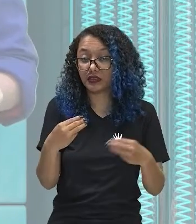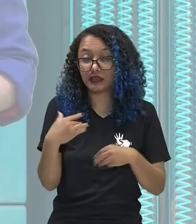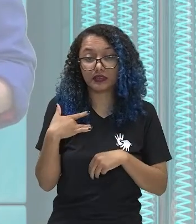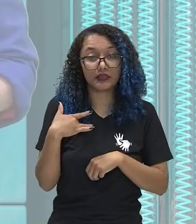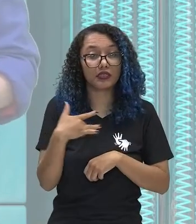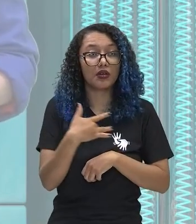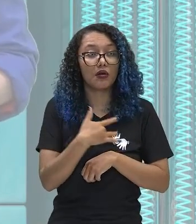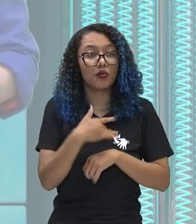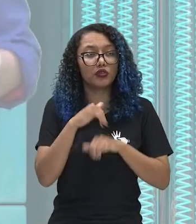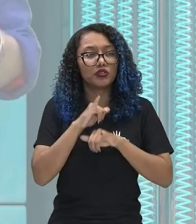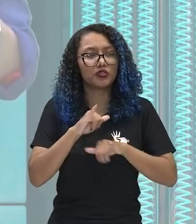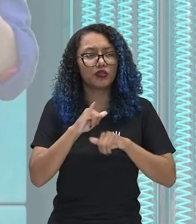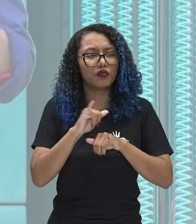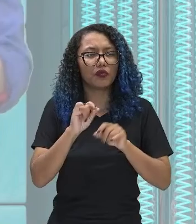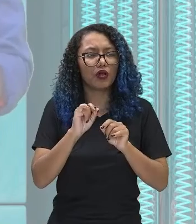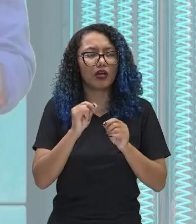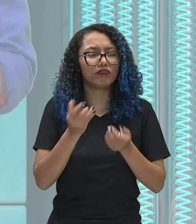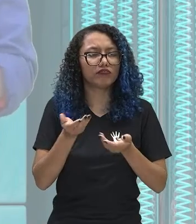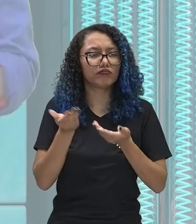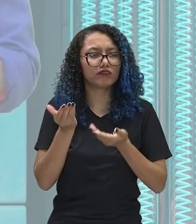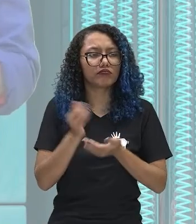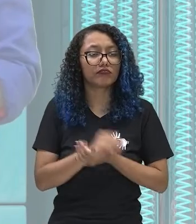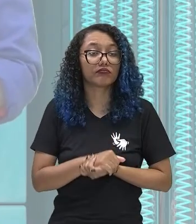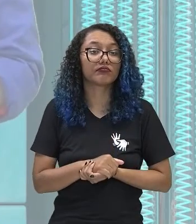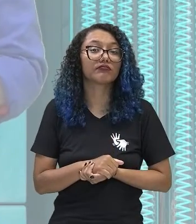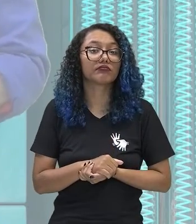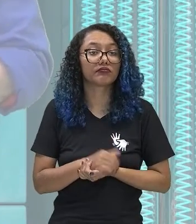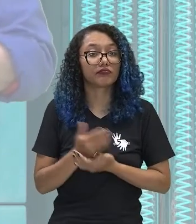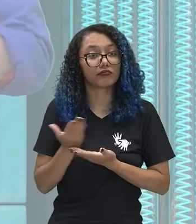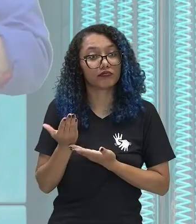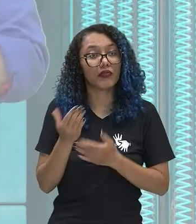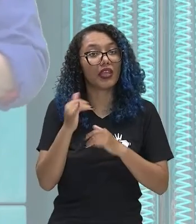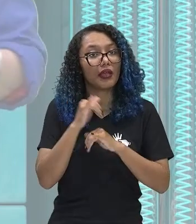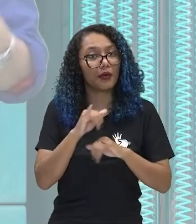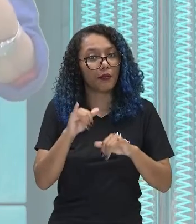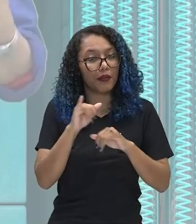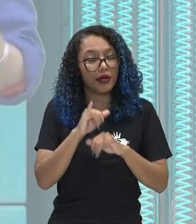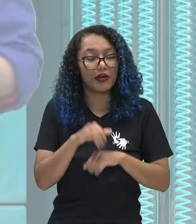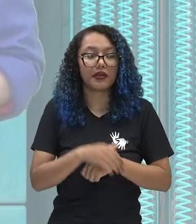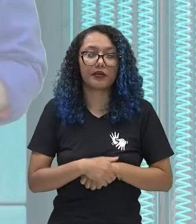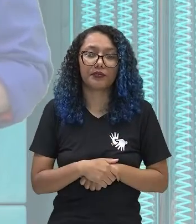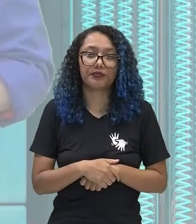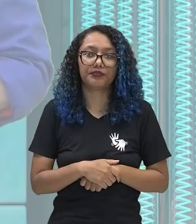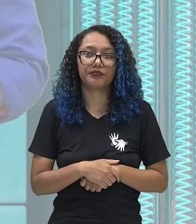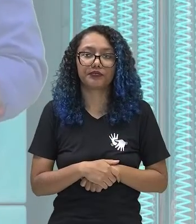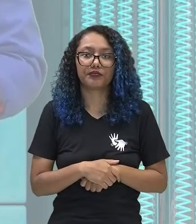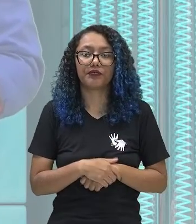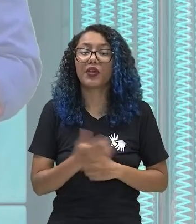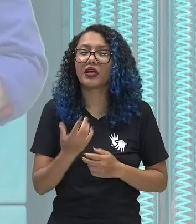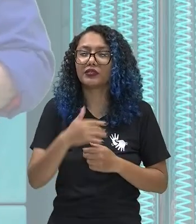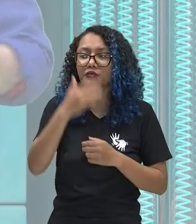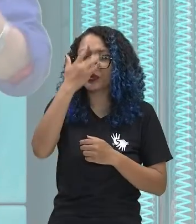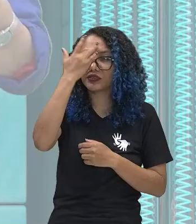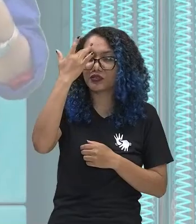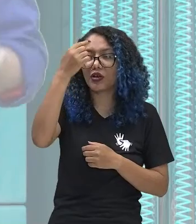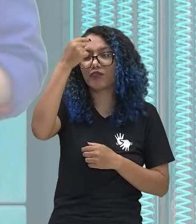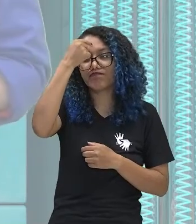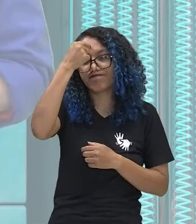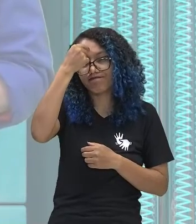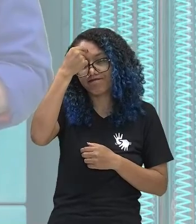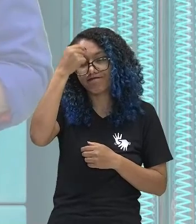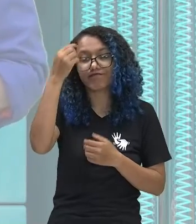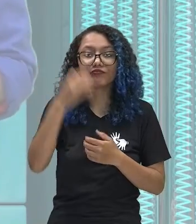divulgando, né, fazendo essa campanha publicitária para conscientizar as pessoas, né, que